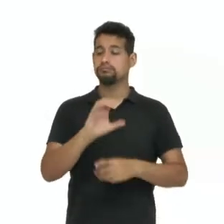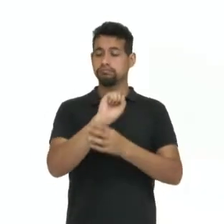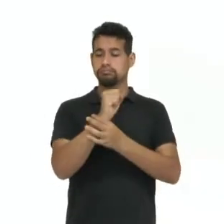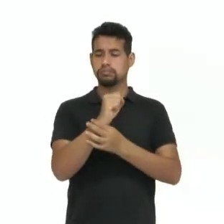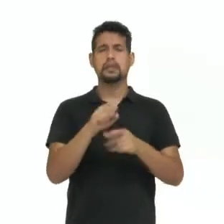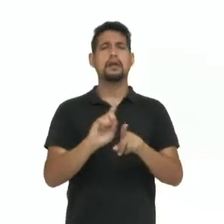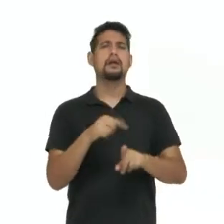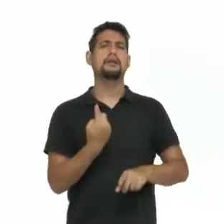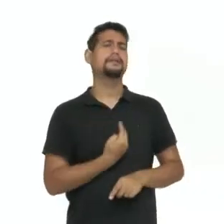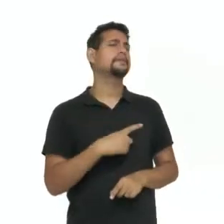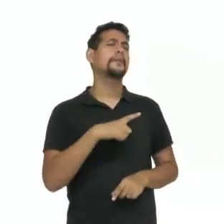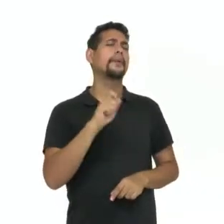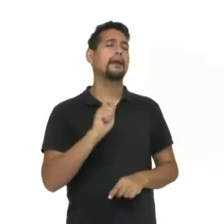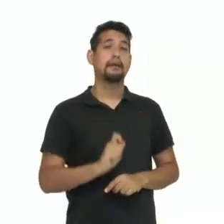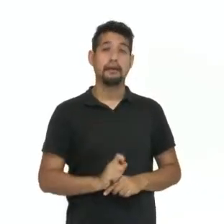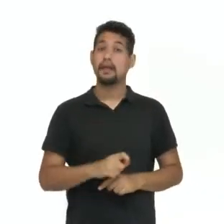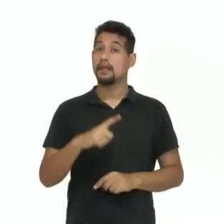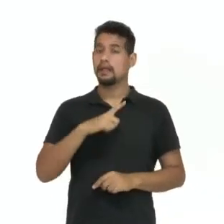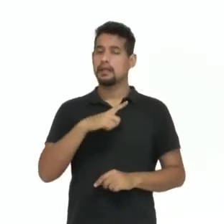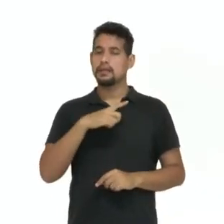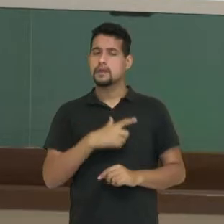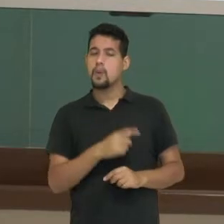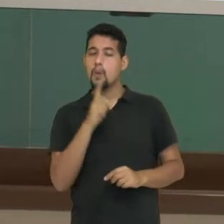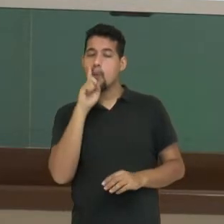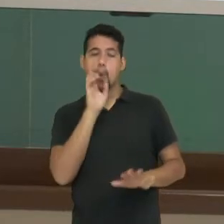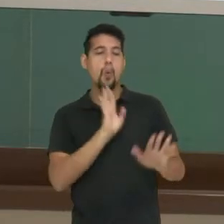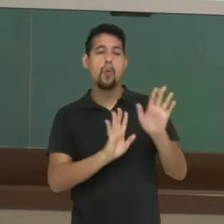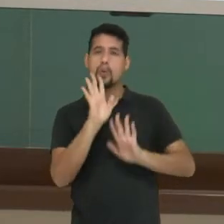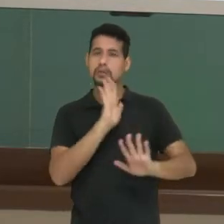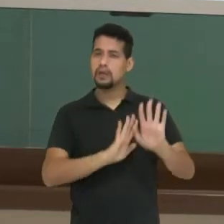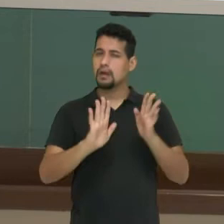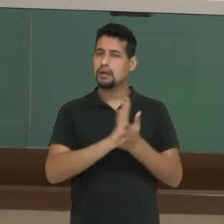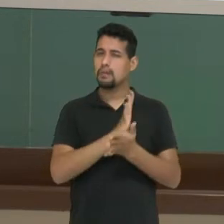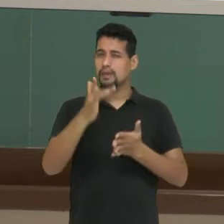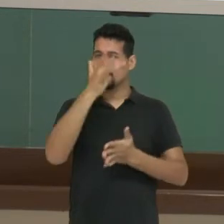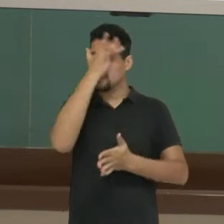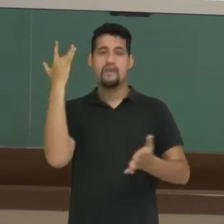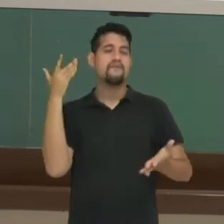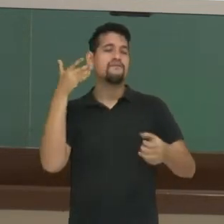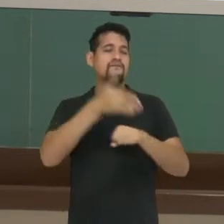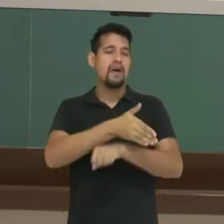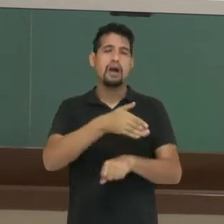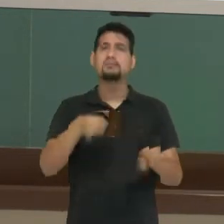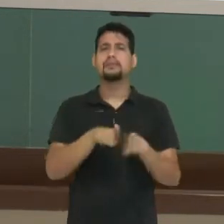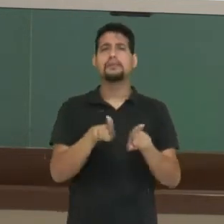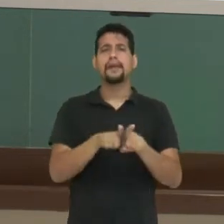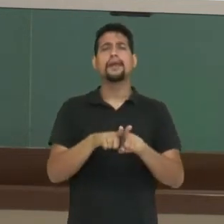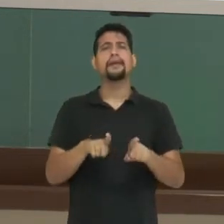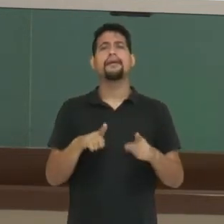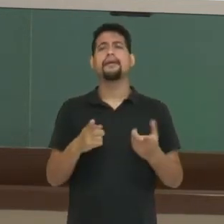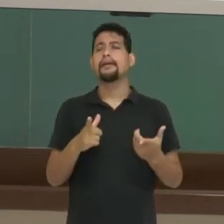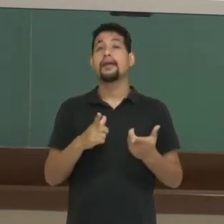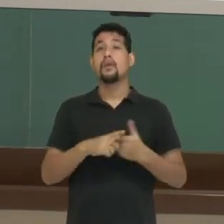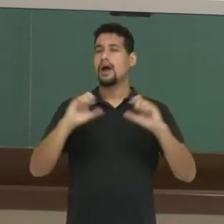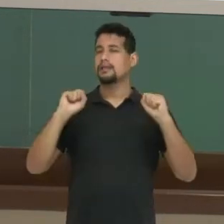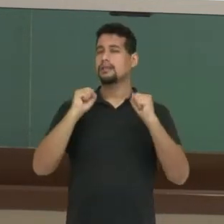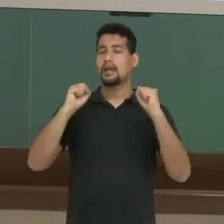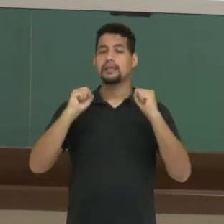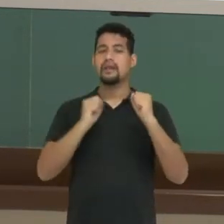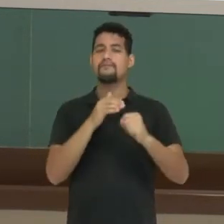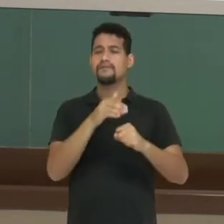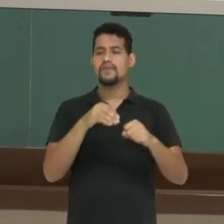segurança nós temos essa prevenção de que outras pessoas invadam o espaço, de que um atleta saia